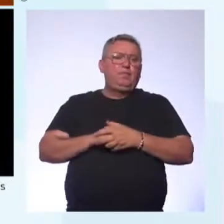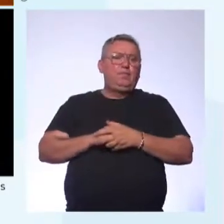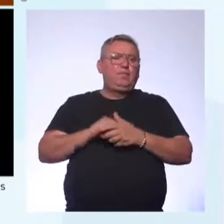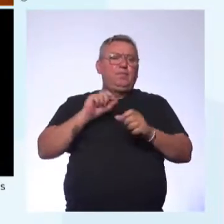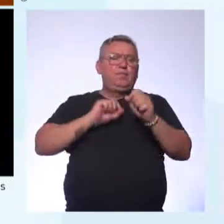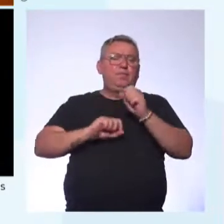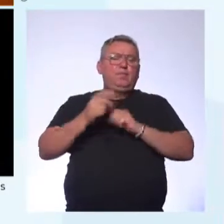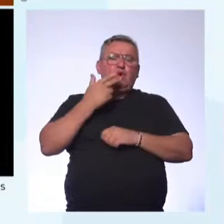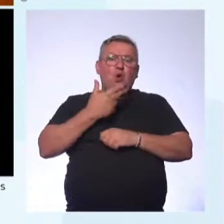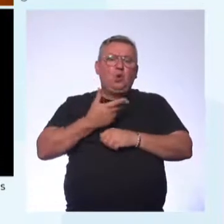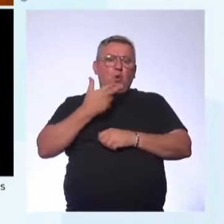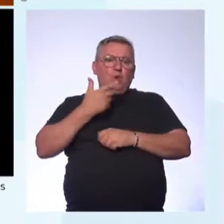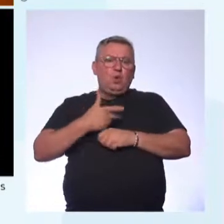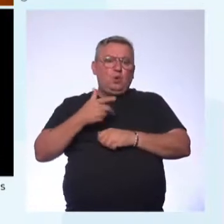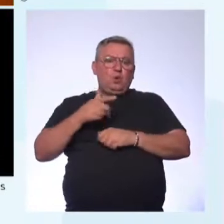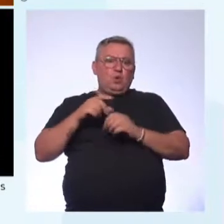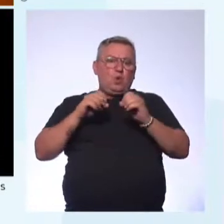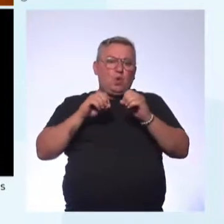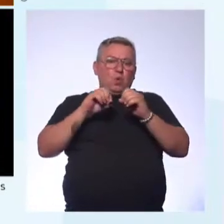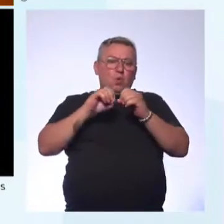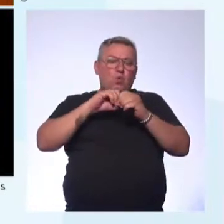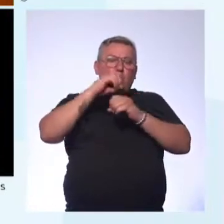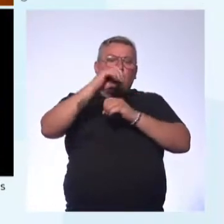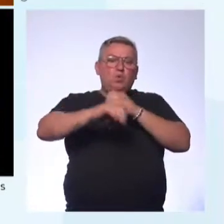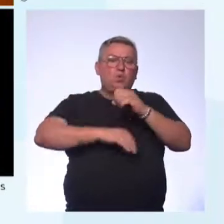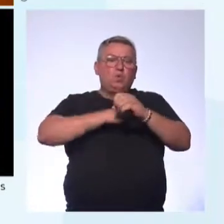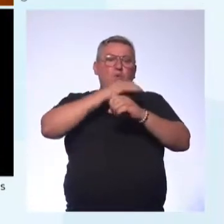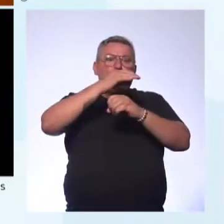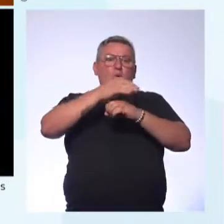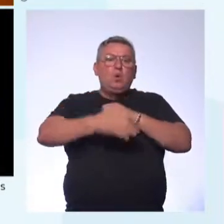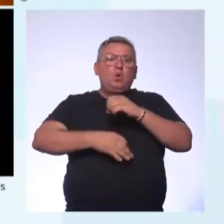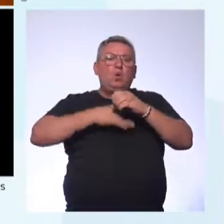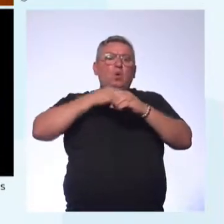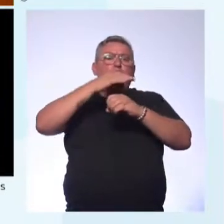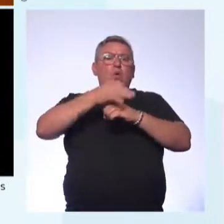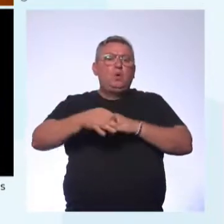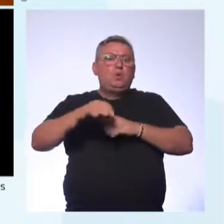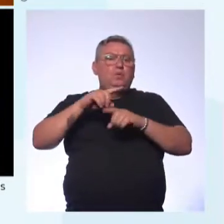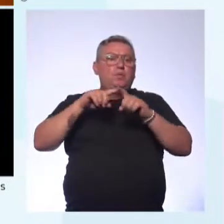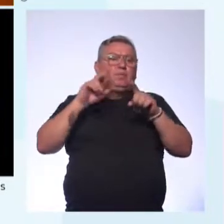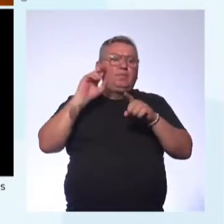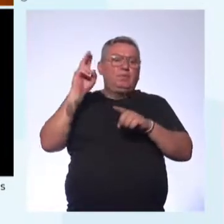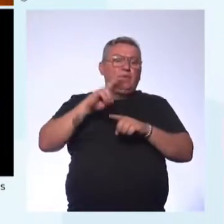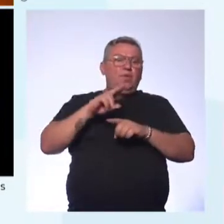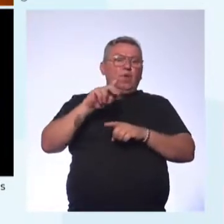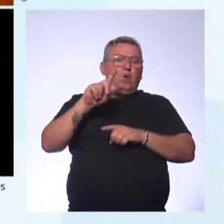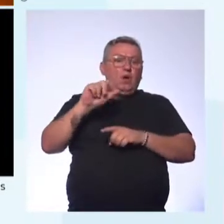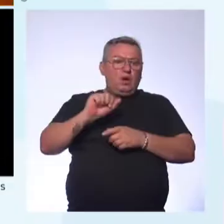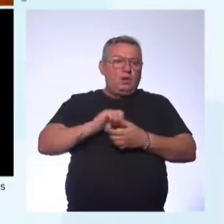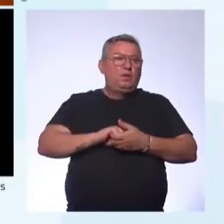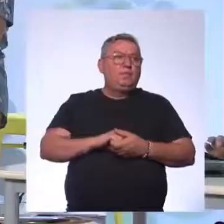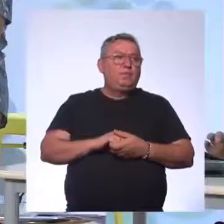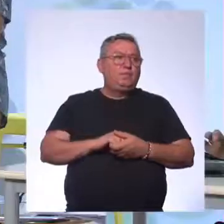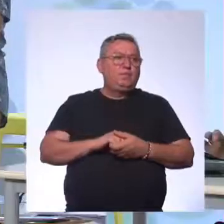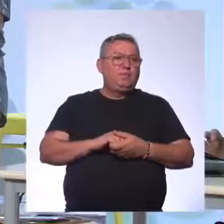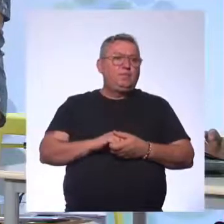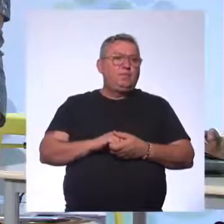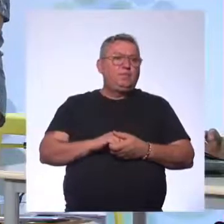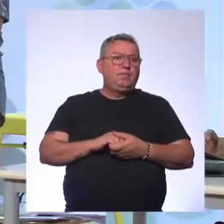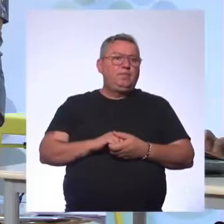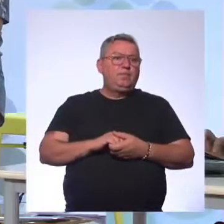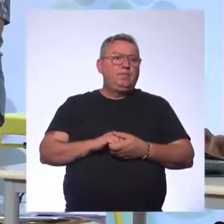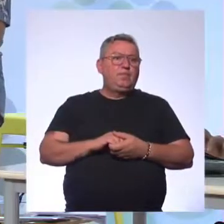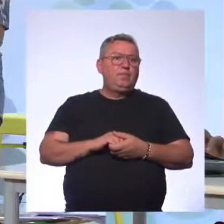umas luzes radiando aí entre esse recipiente com o gás Ok